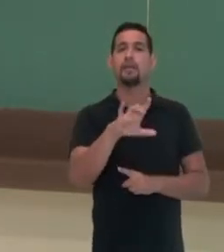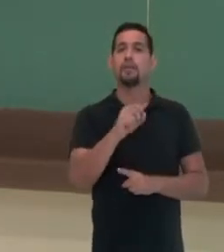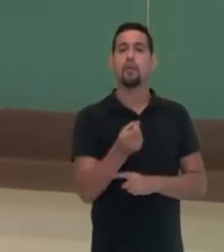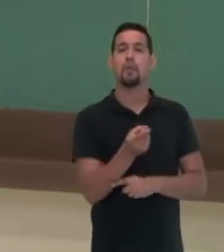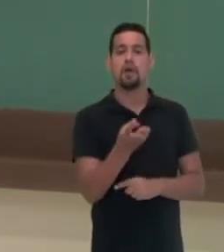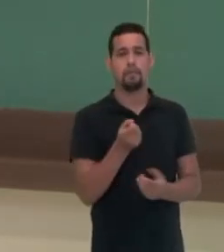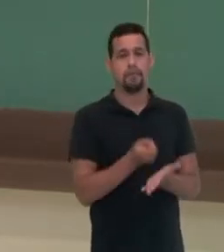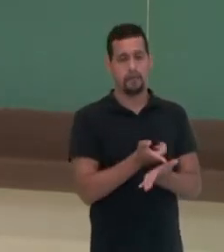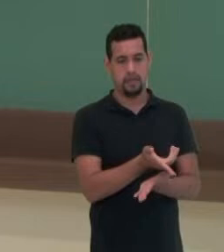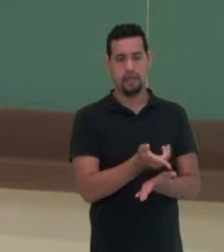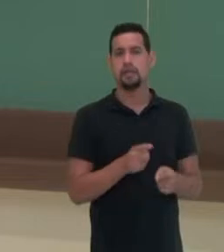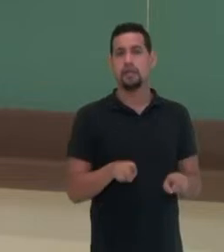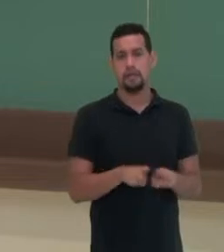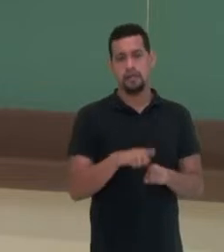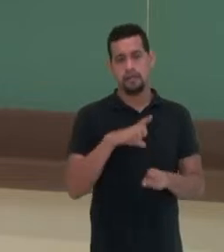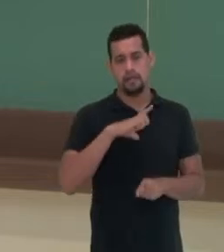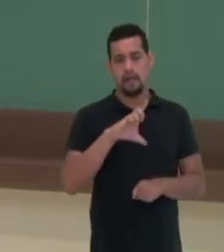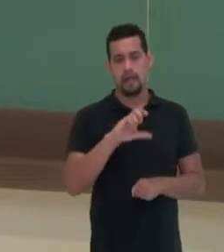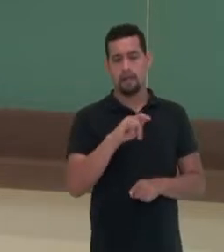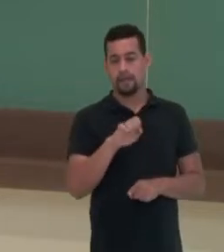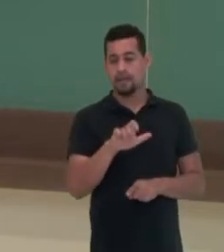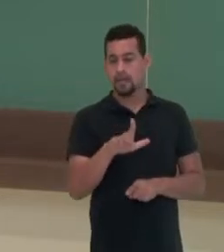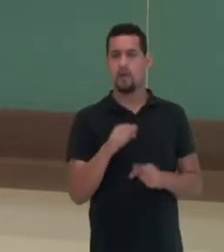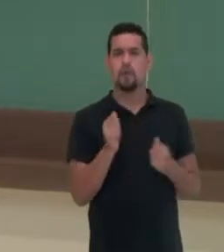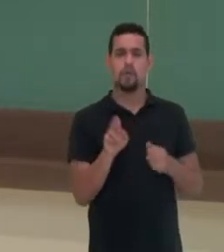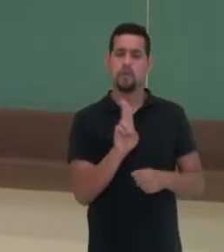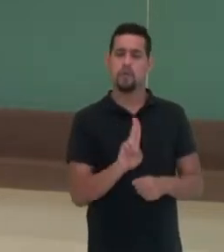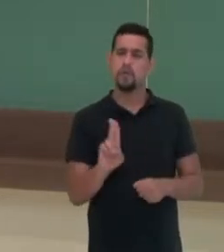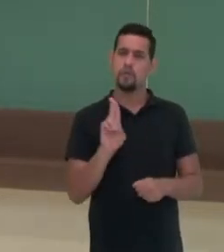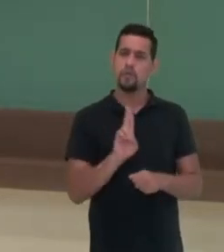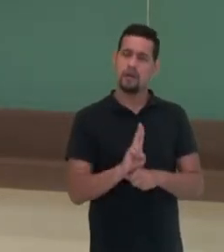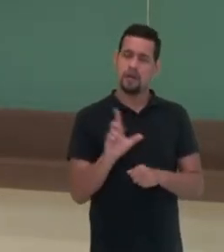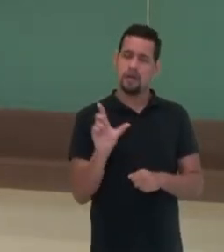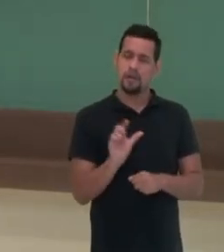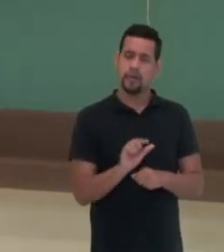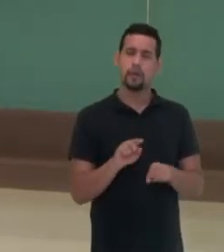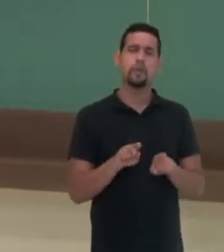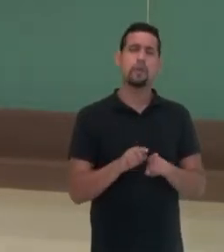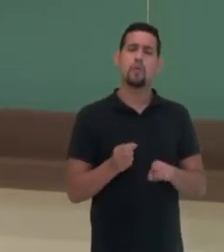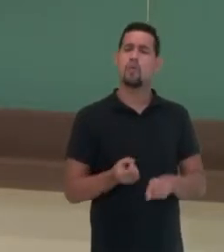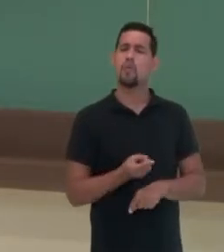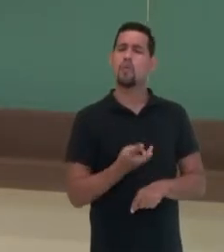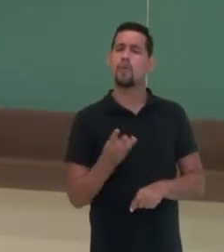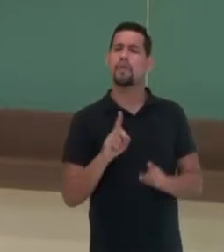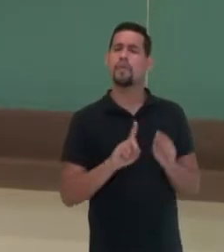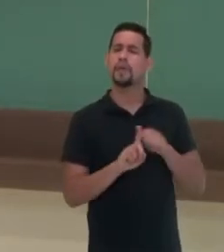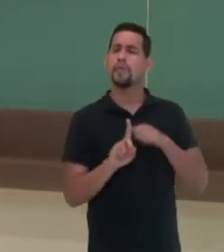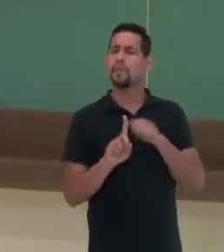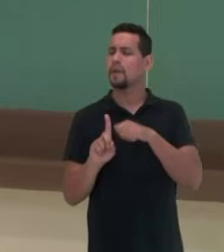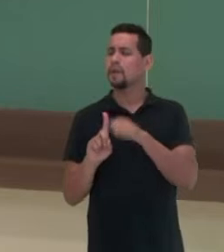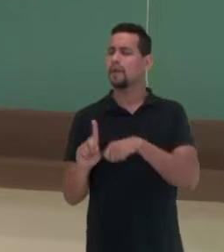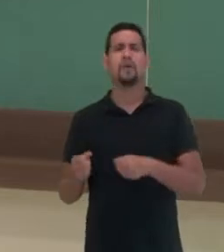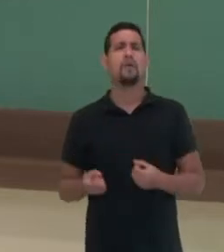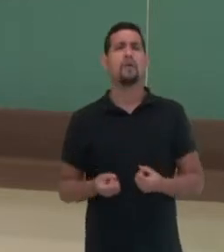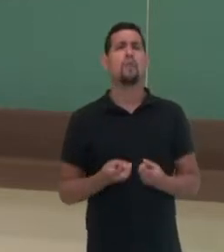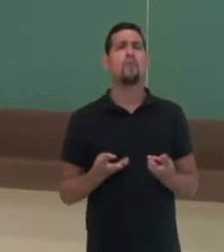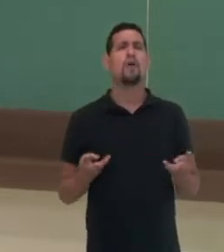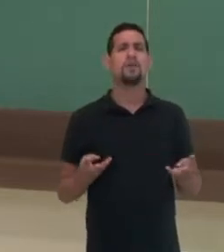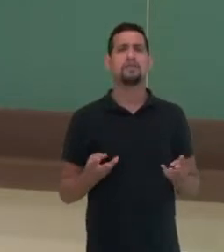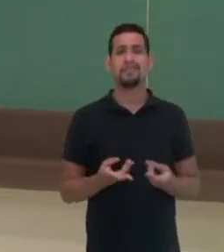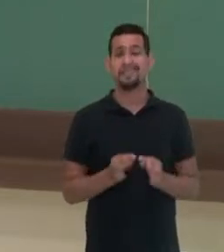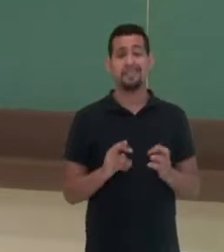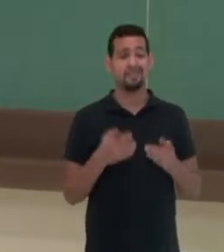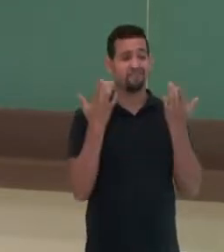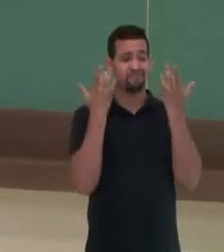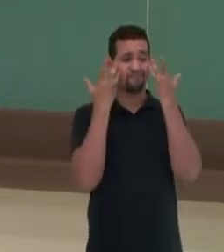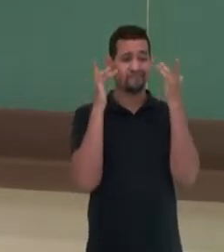aplicada. Tal capital deverá ficar aplicado por um período mínimo de quantos meses? Então é tudo muito genérico, aqui é